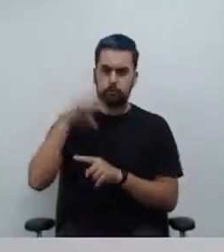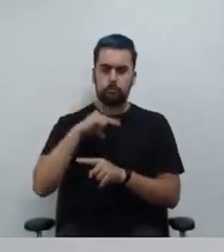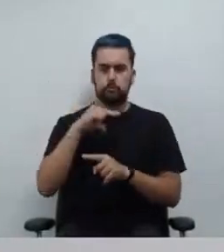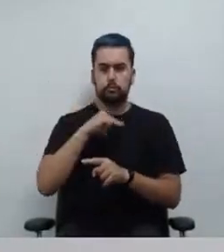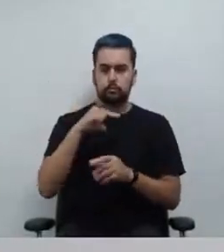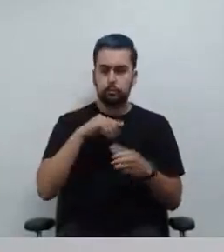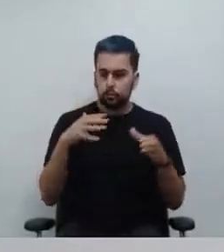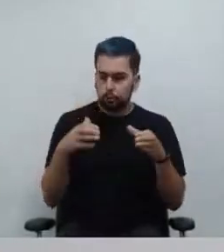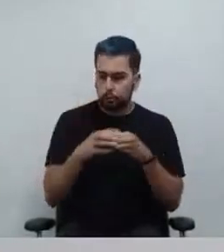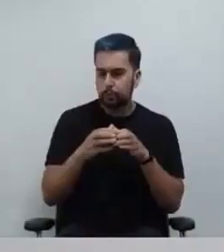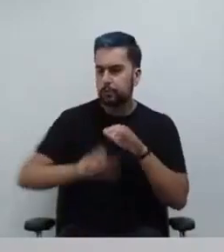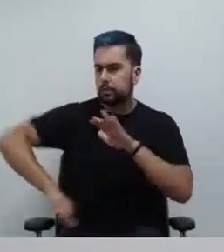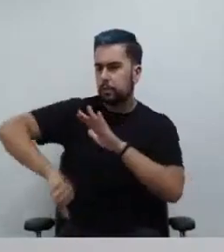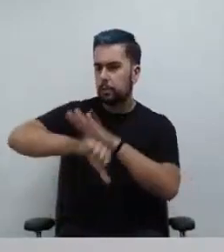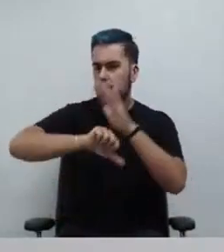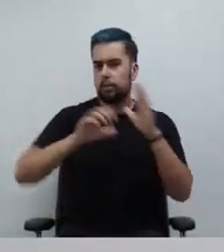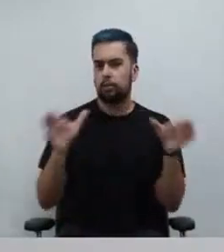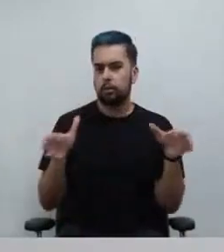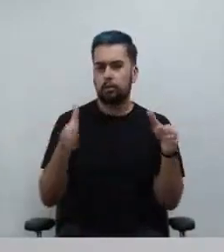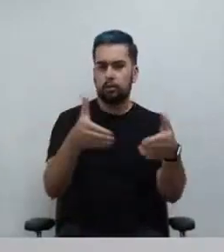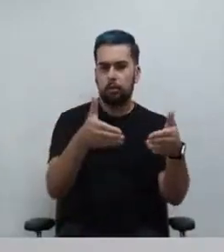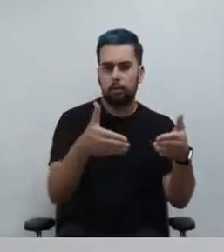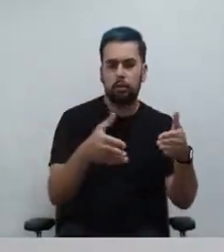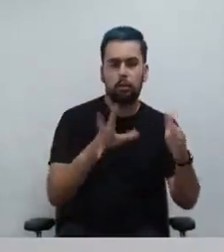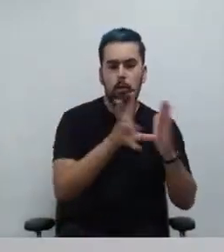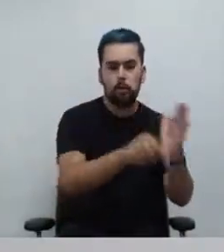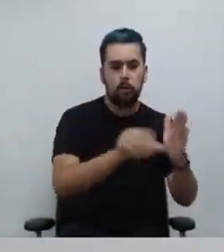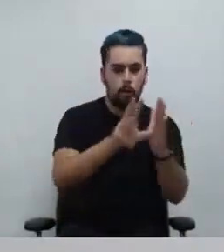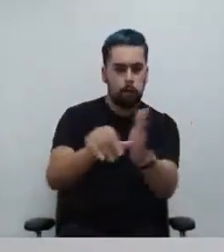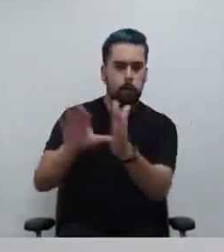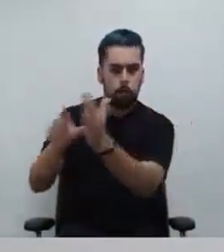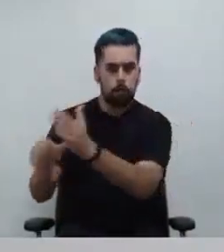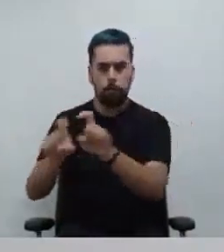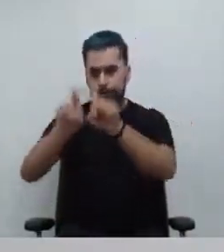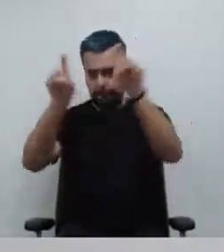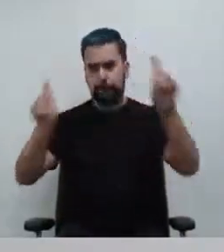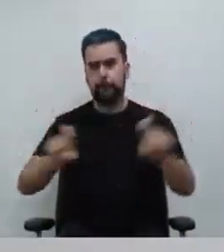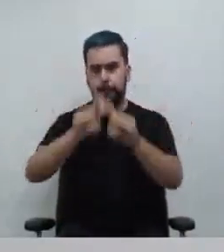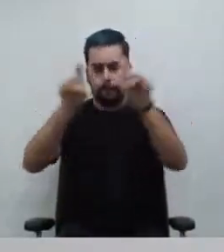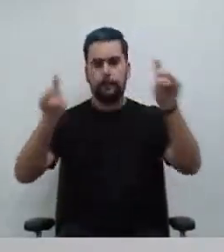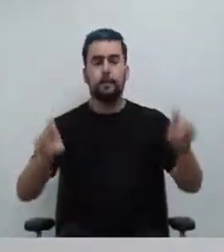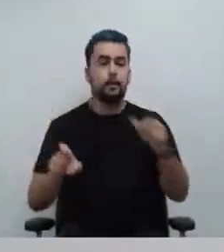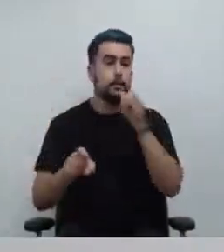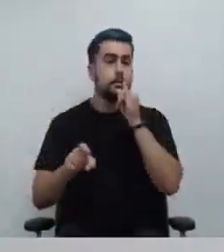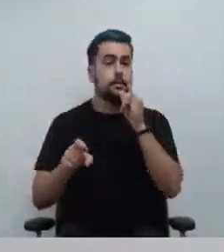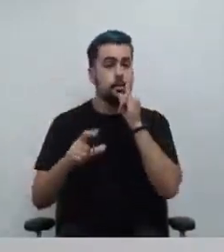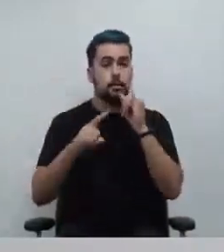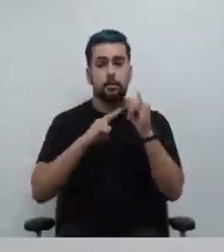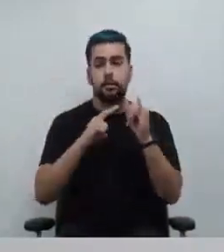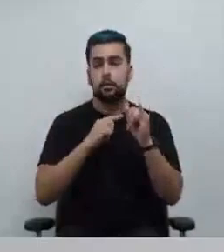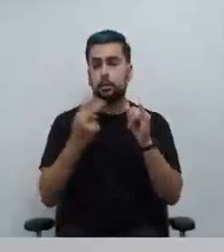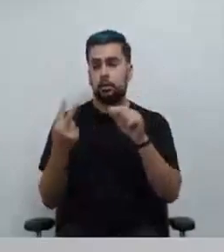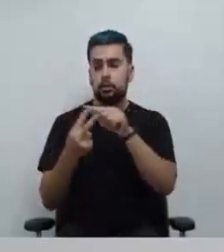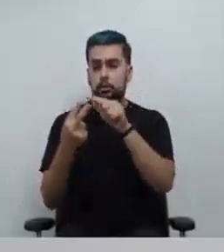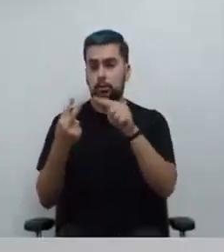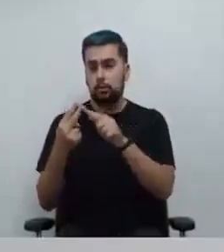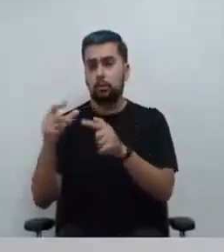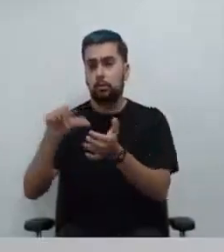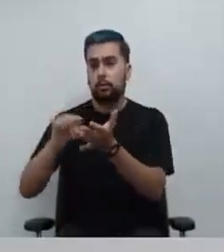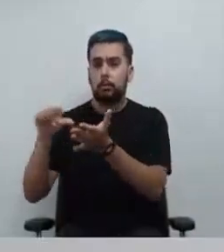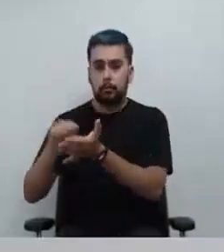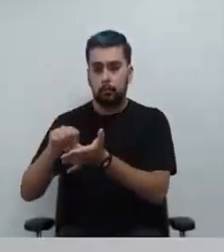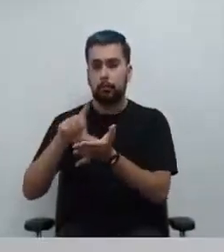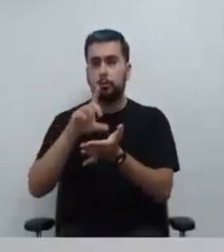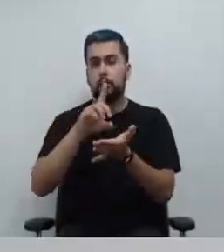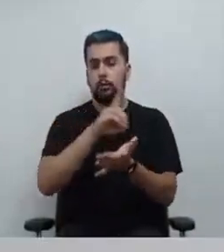criminosa voltada, né, a furtos de computadores, por exemplo. Tivemos 2 unidades da Defensoria no interior que